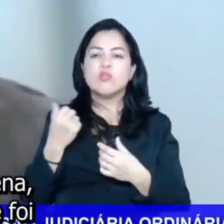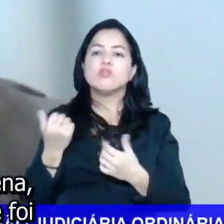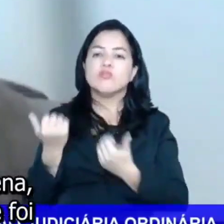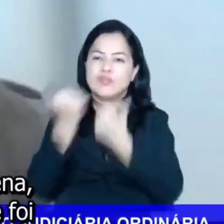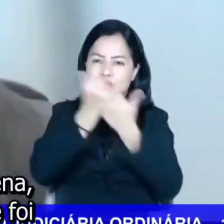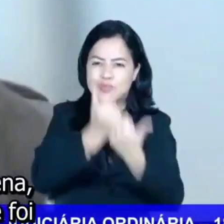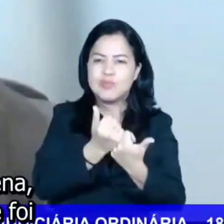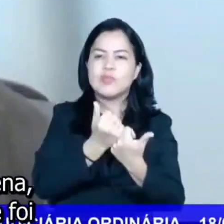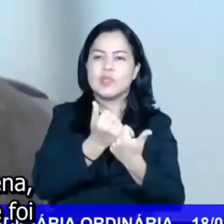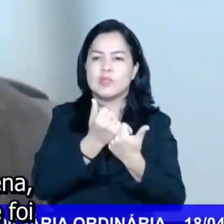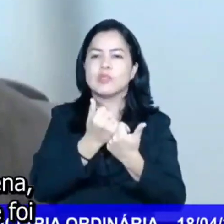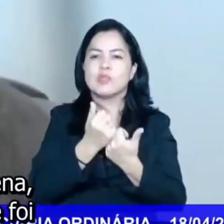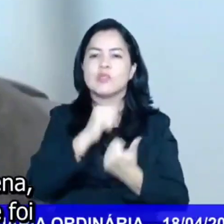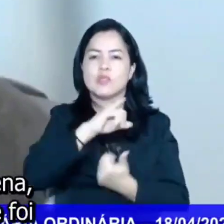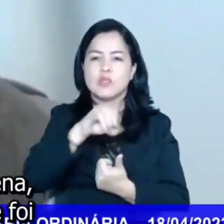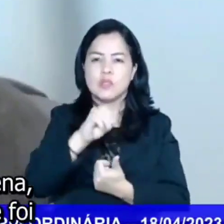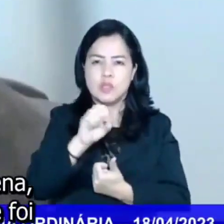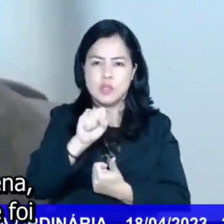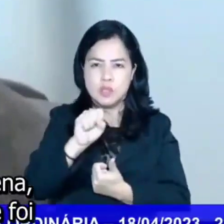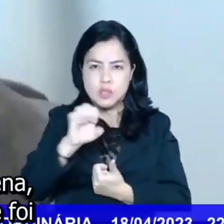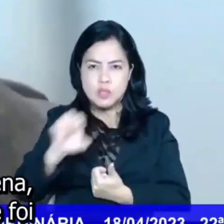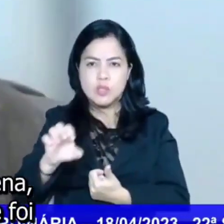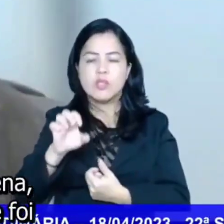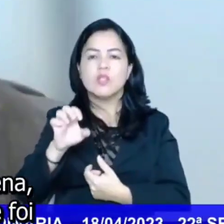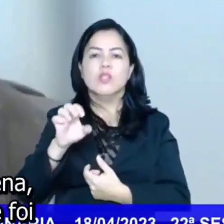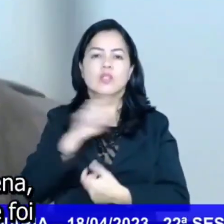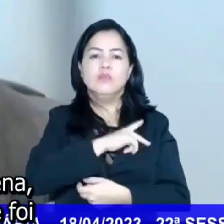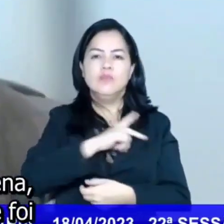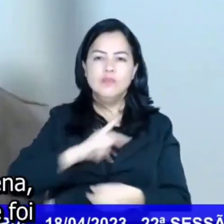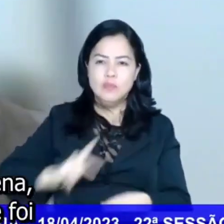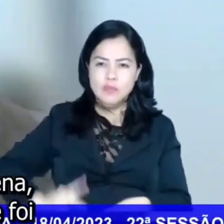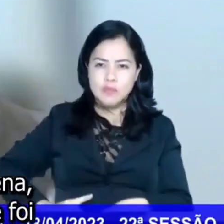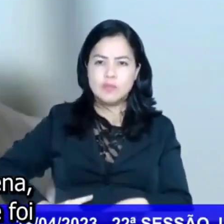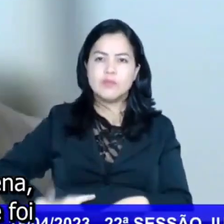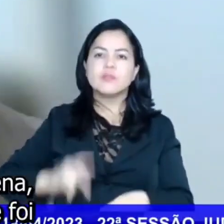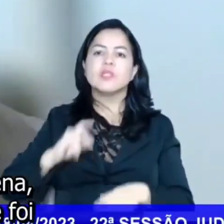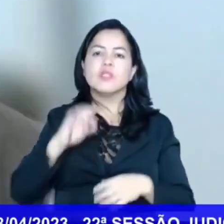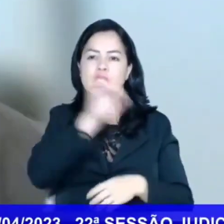Pena, presidente nacional do Partido Verde, que foi